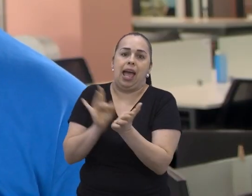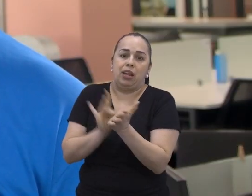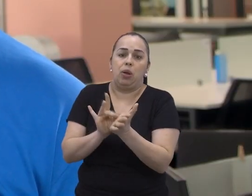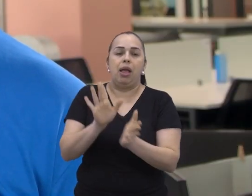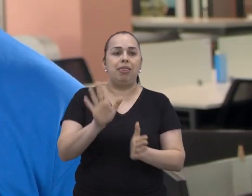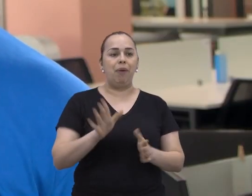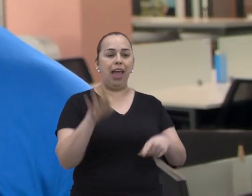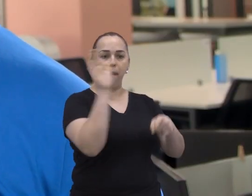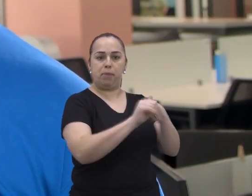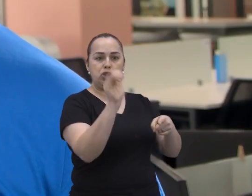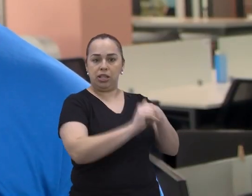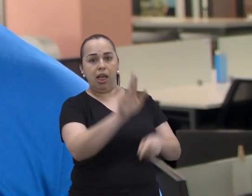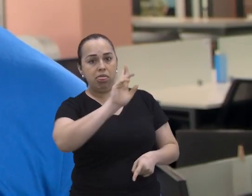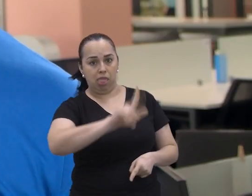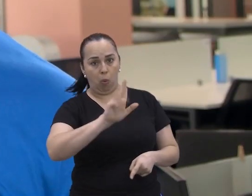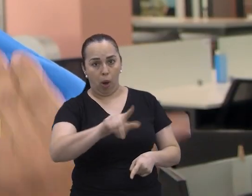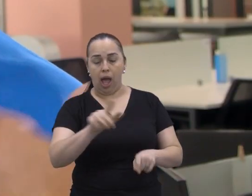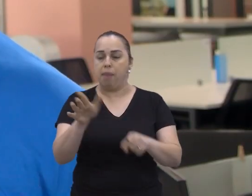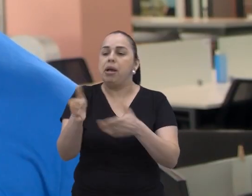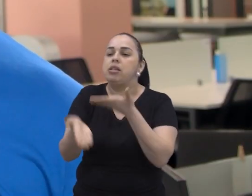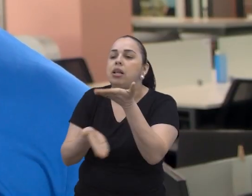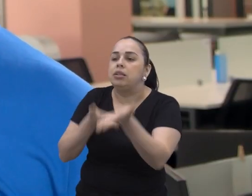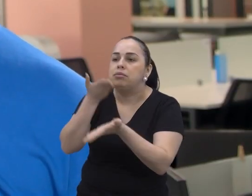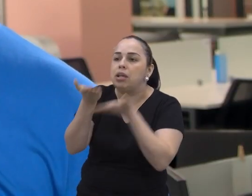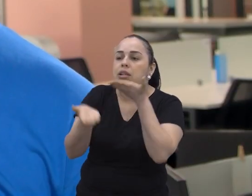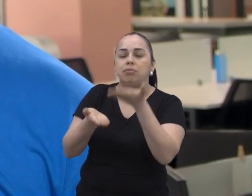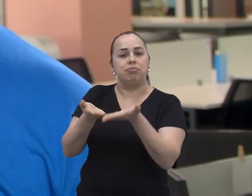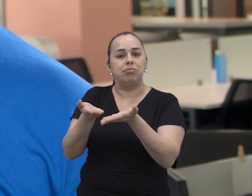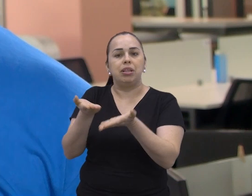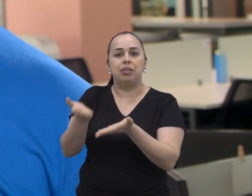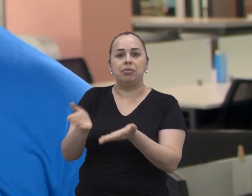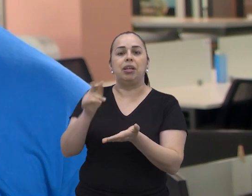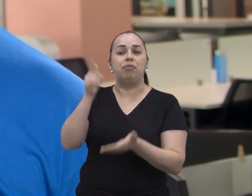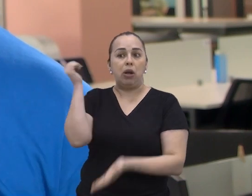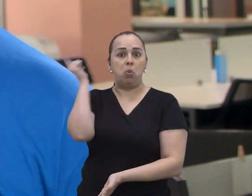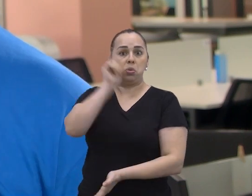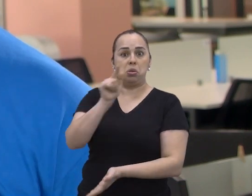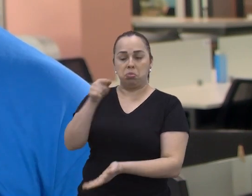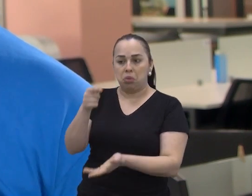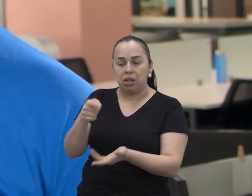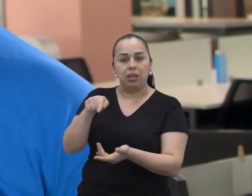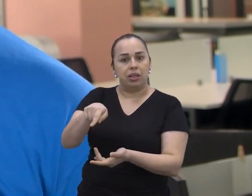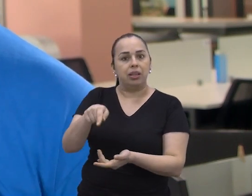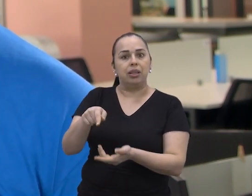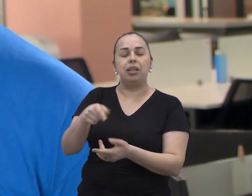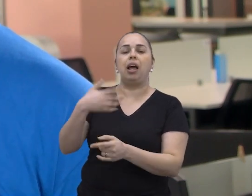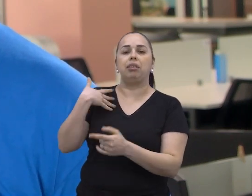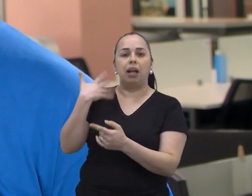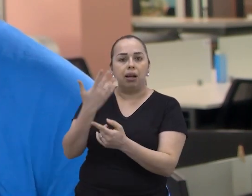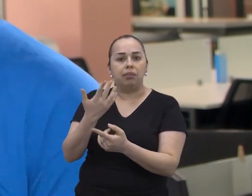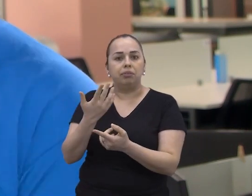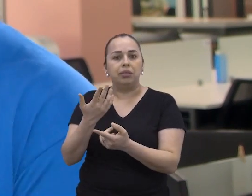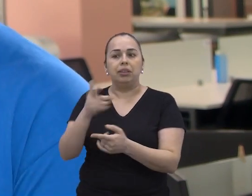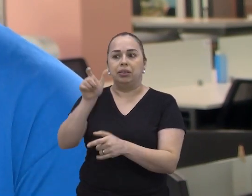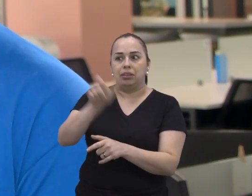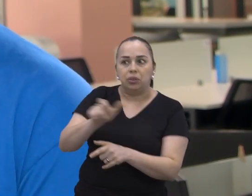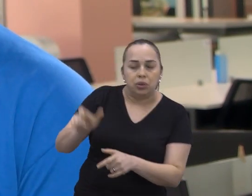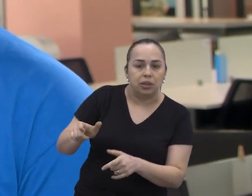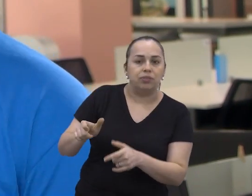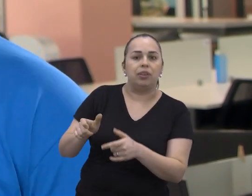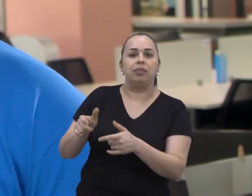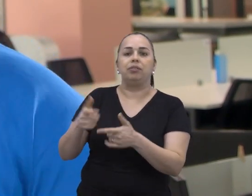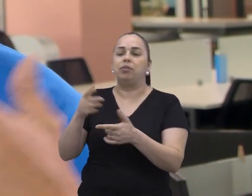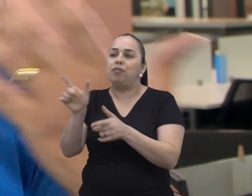elogio sincero, não pode ser um elogio marqueteiro, né, de autopromoção, mas aquele elogio que você coloca a pessoa na condição de estar sendo